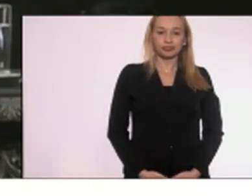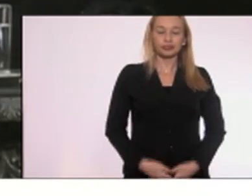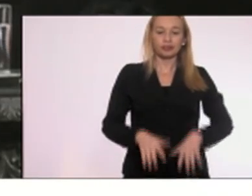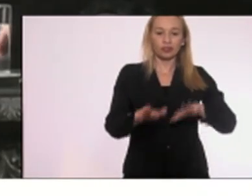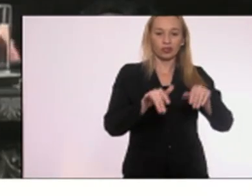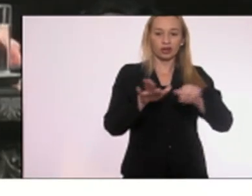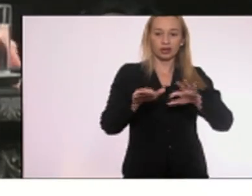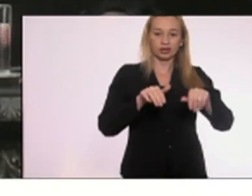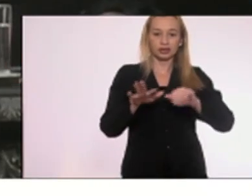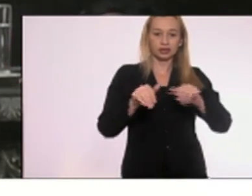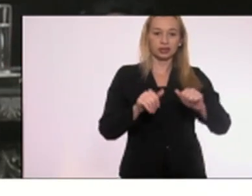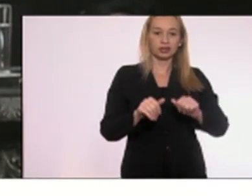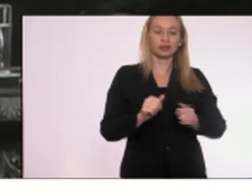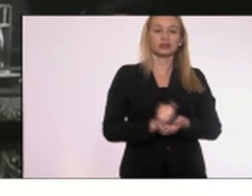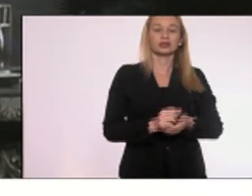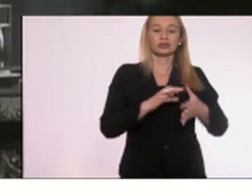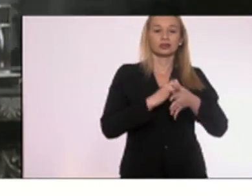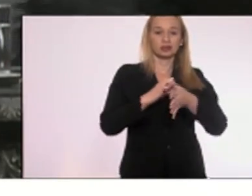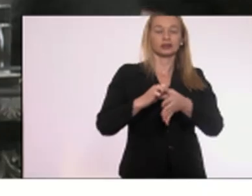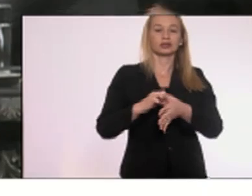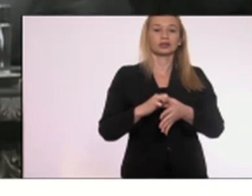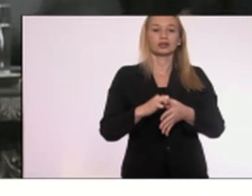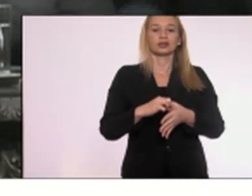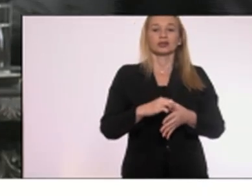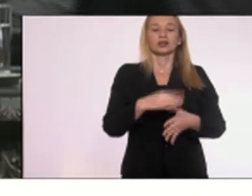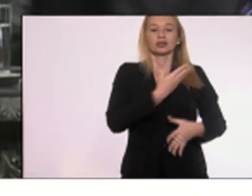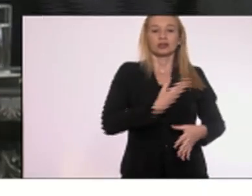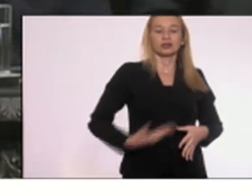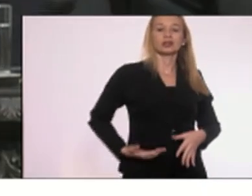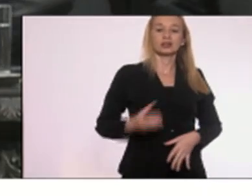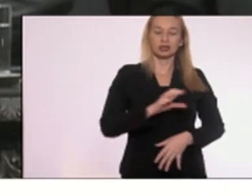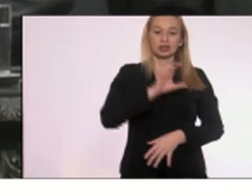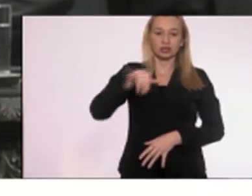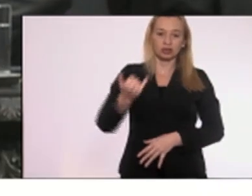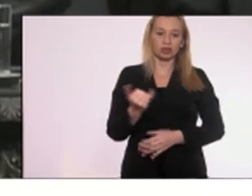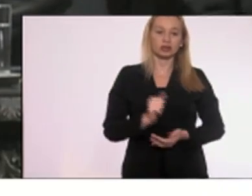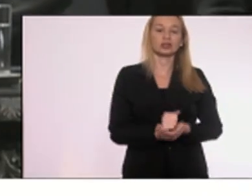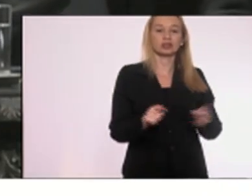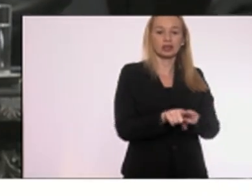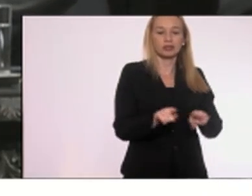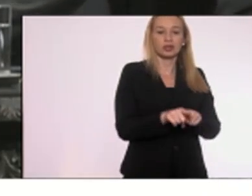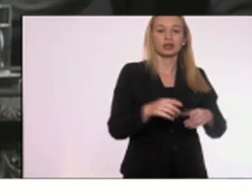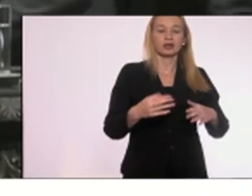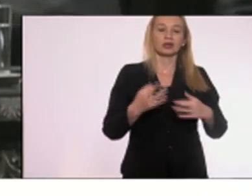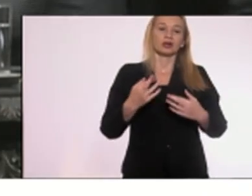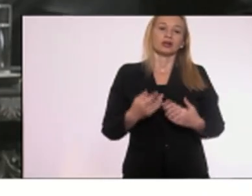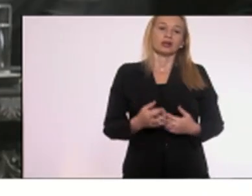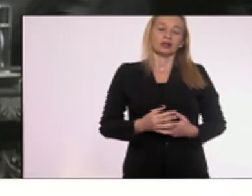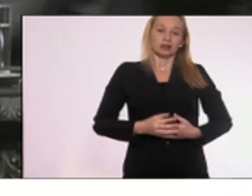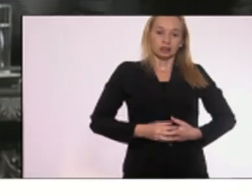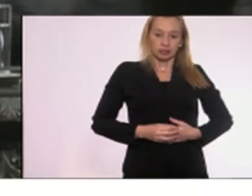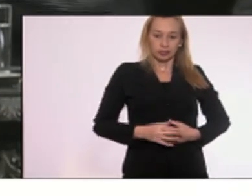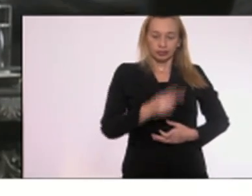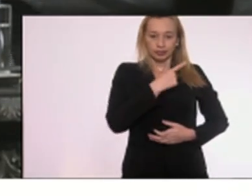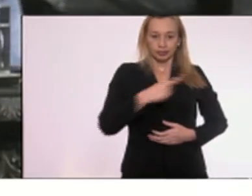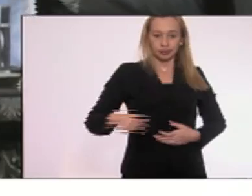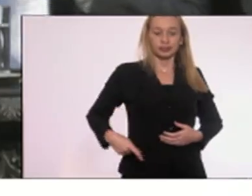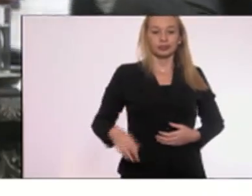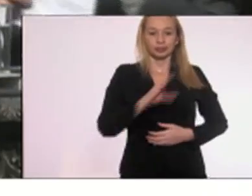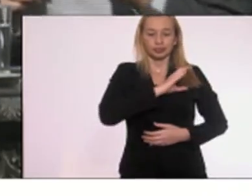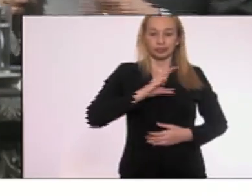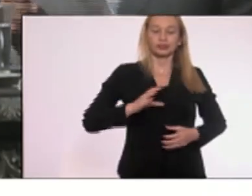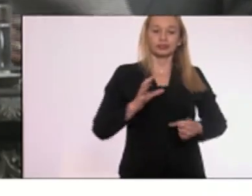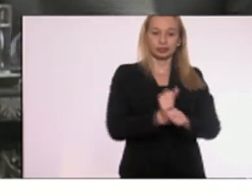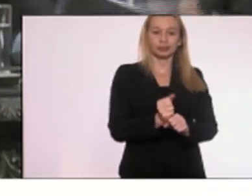chama o líder do governo, o presidente da CCJ ao microfone e o presidente da Comissão de Orçamento ao microfone. Deputado